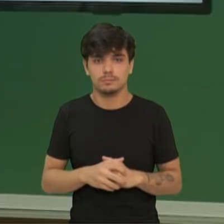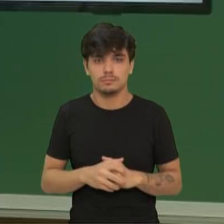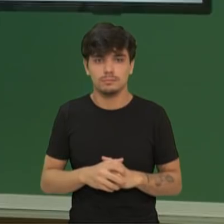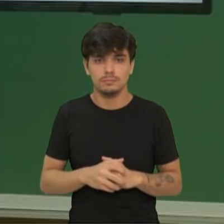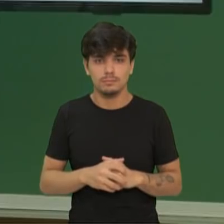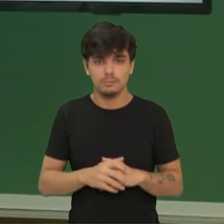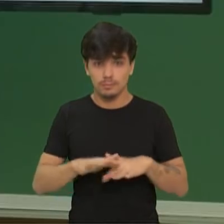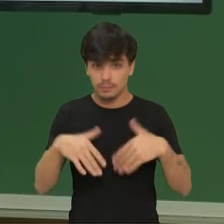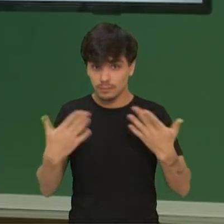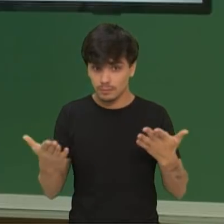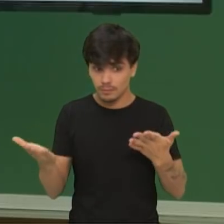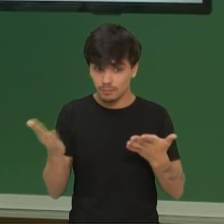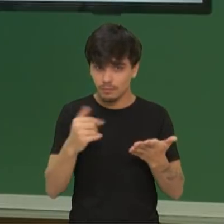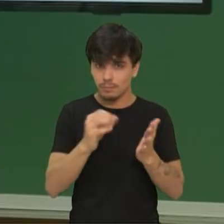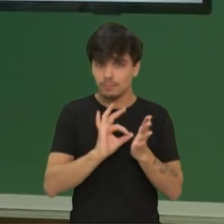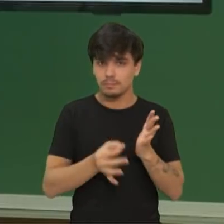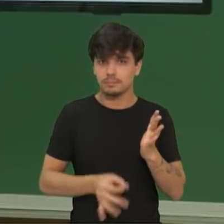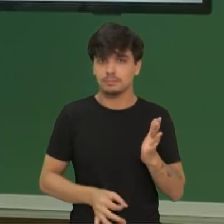Vamos corrigir?